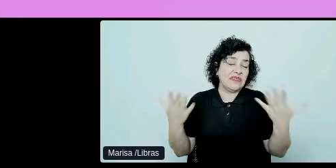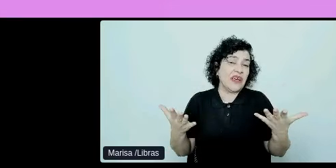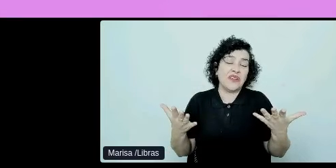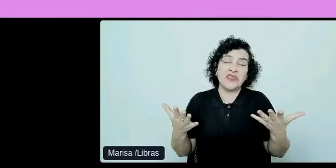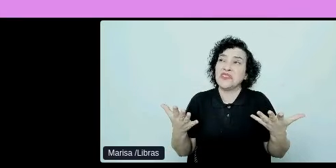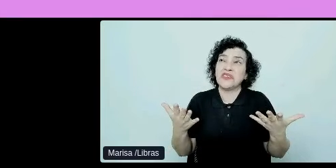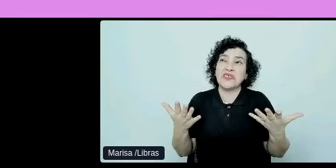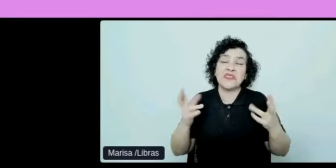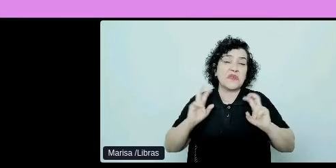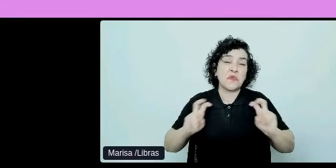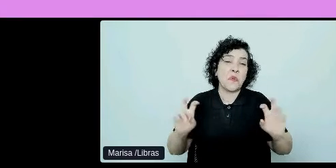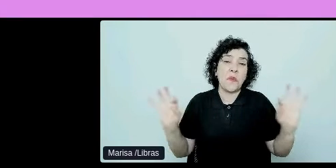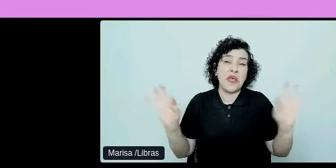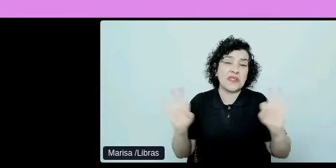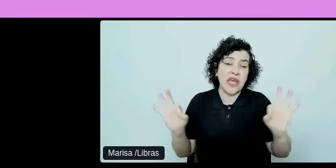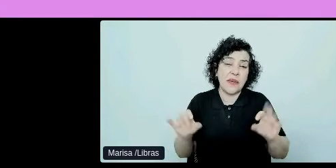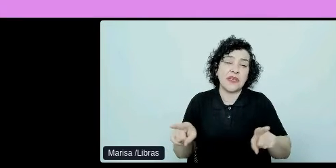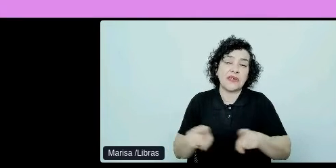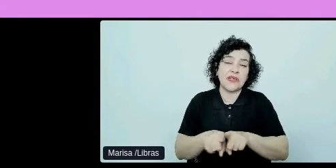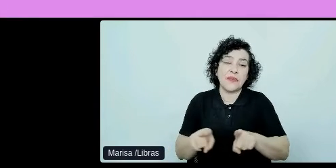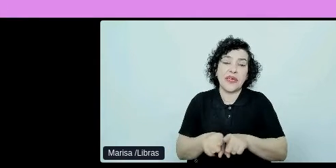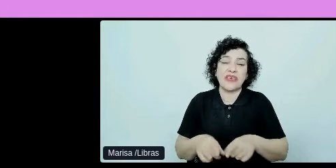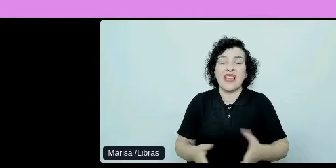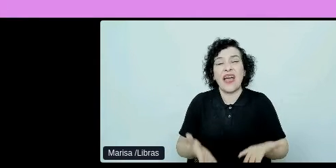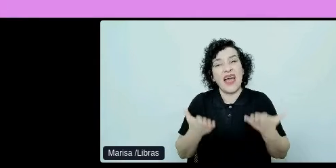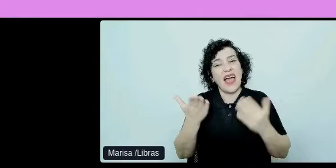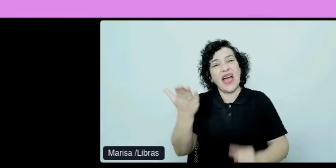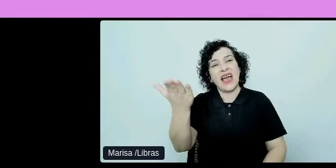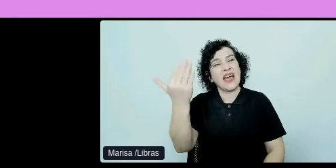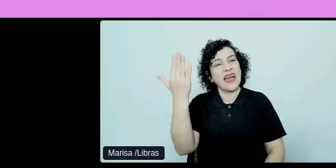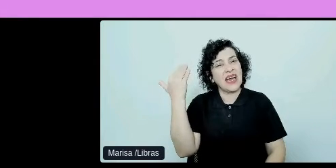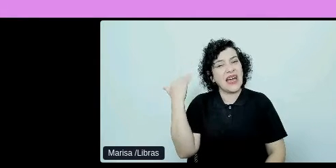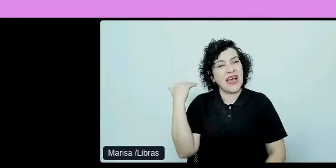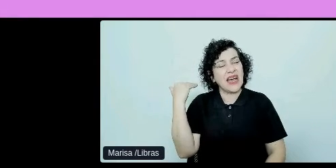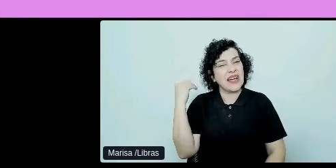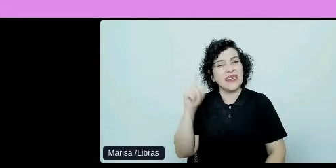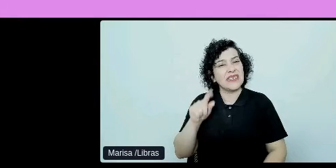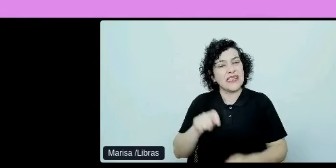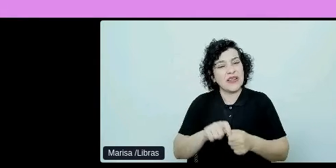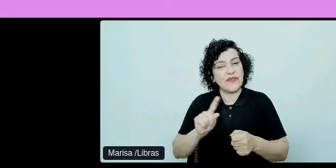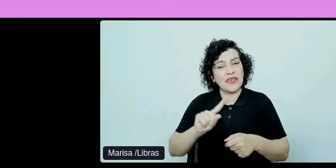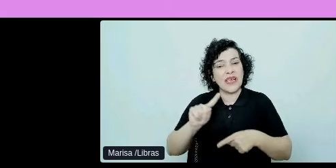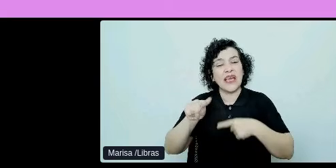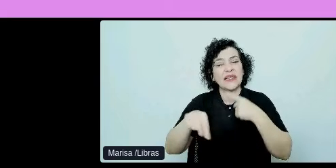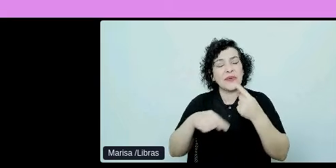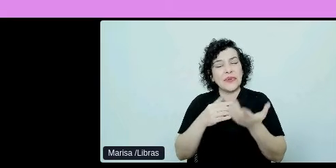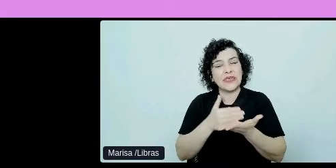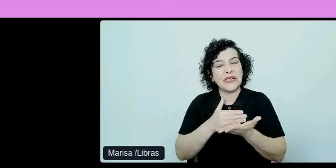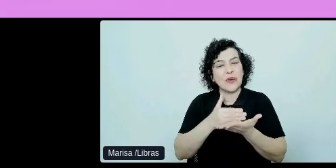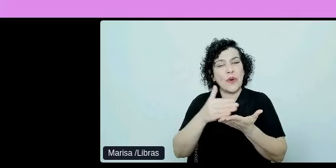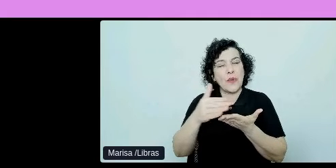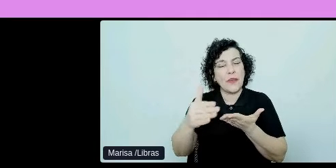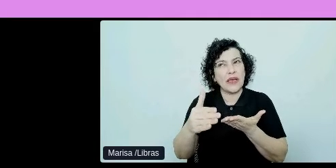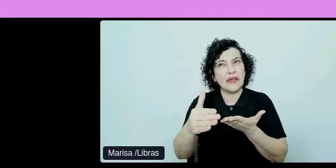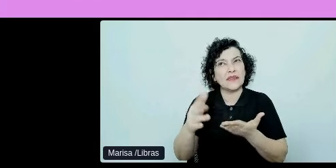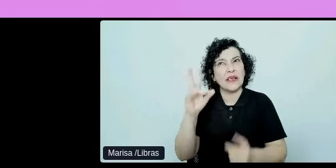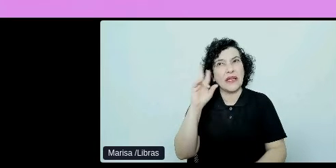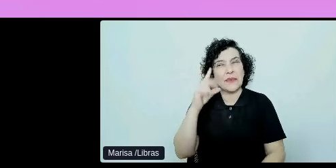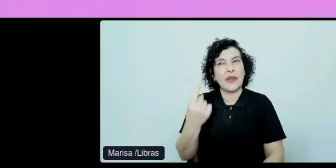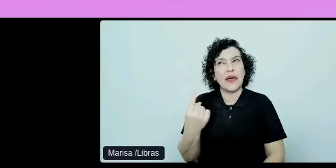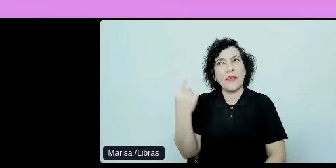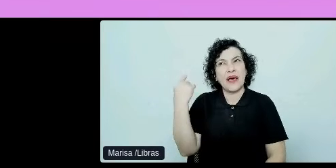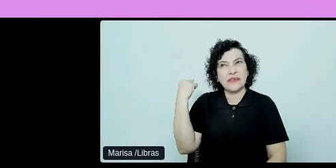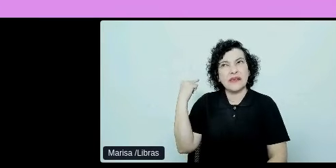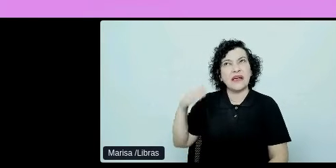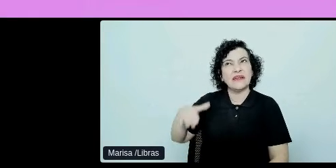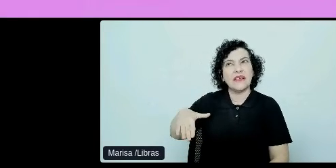perceber. Até tem gente que tipo, mas você não fazia isso antes do seu diagnóstico. Aí você começa a elencar as situações, sabe? Fazer